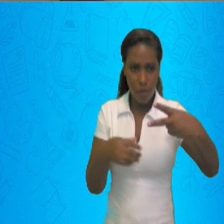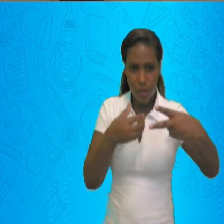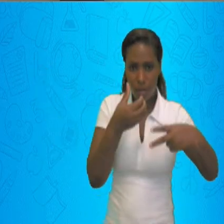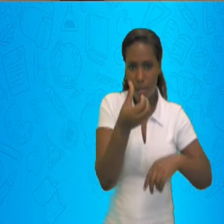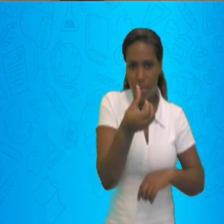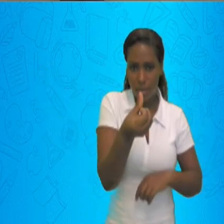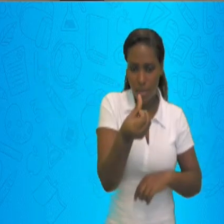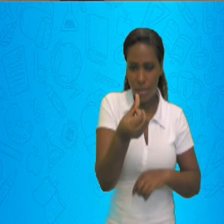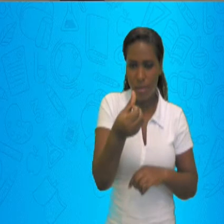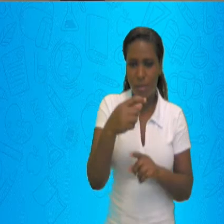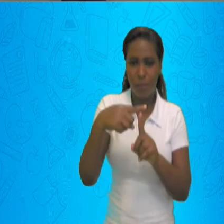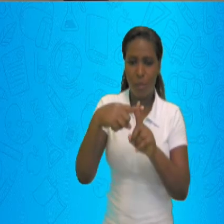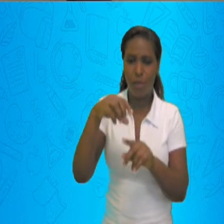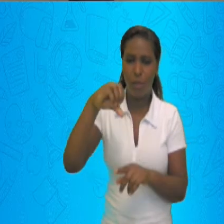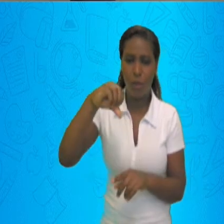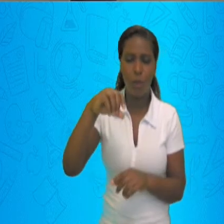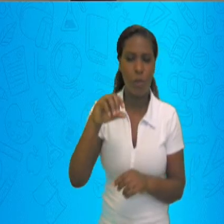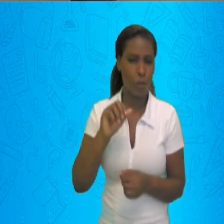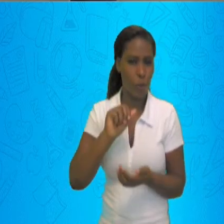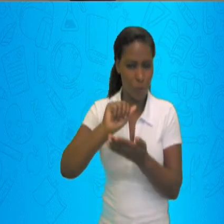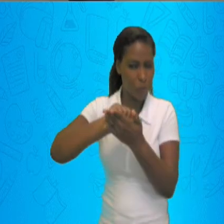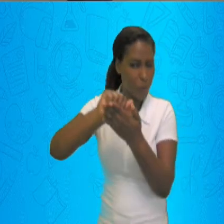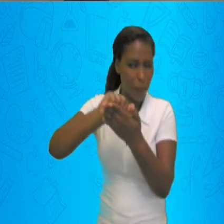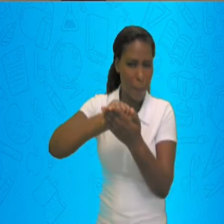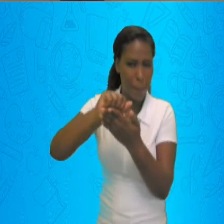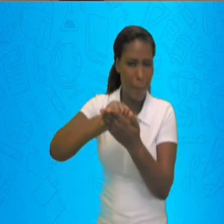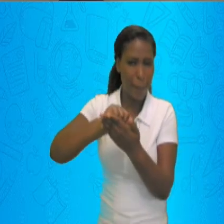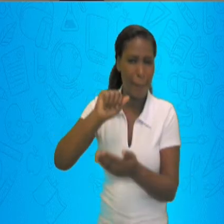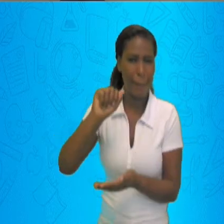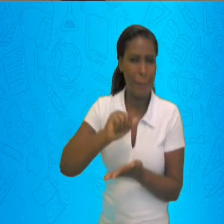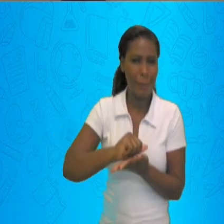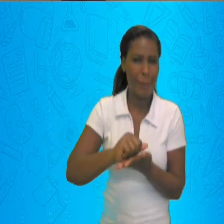Só apagar aqui que eu fiz